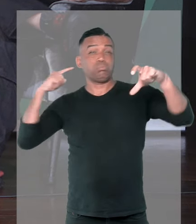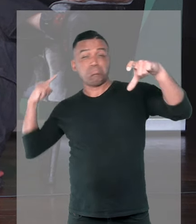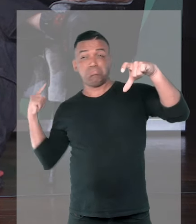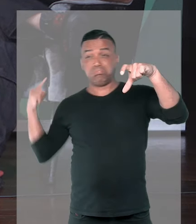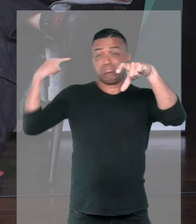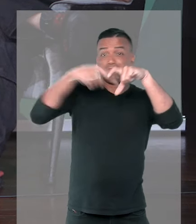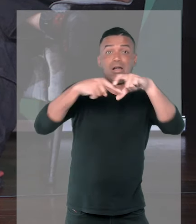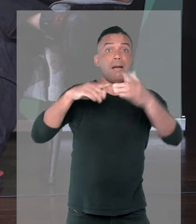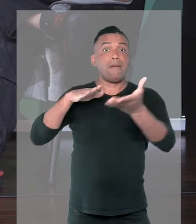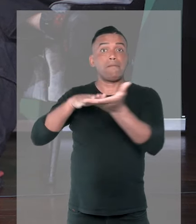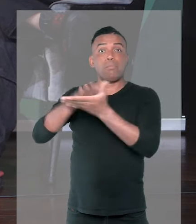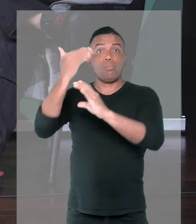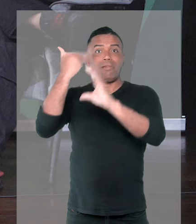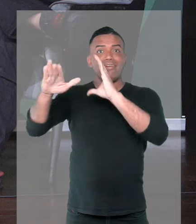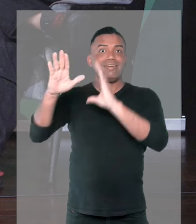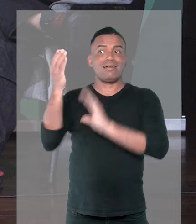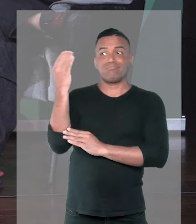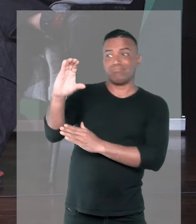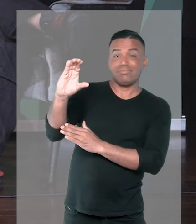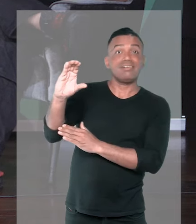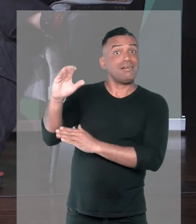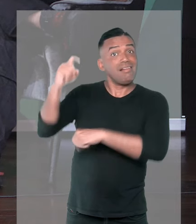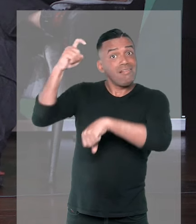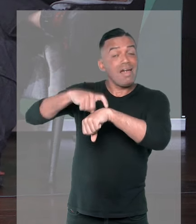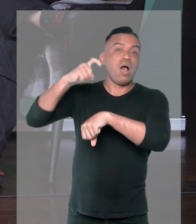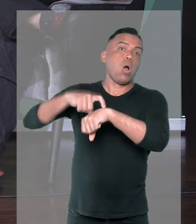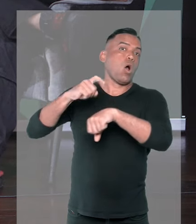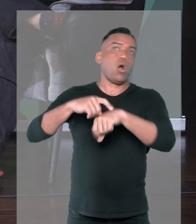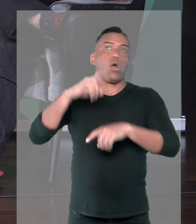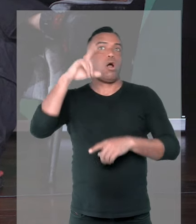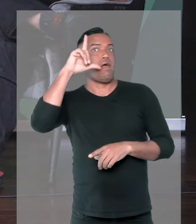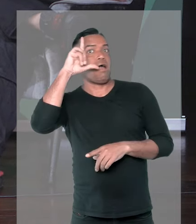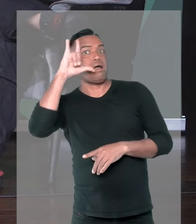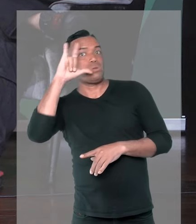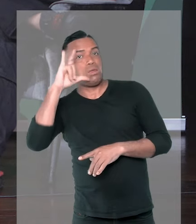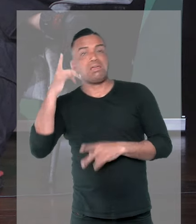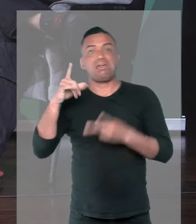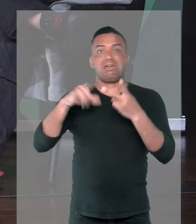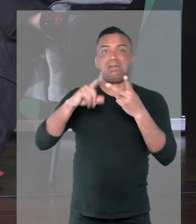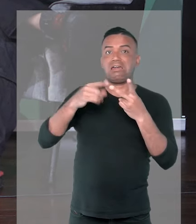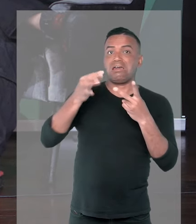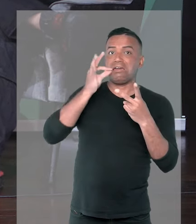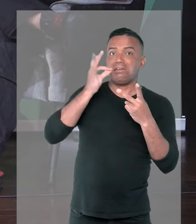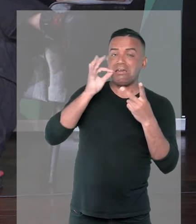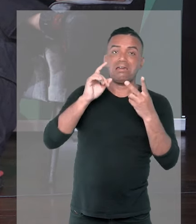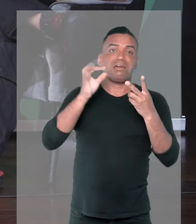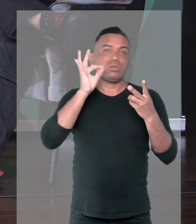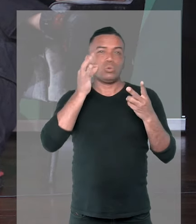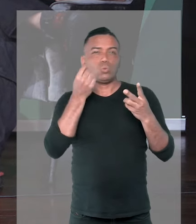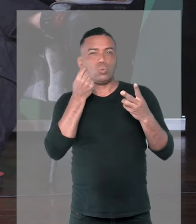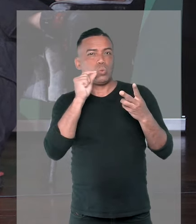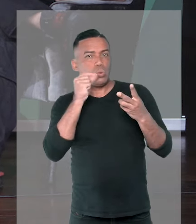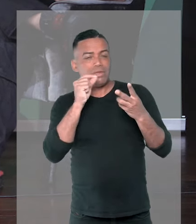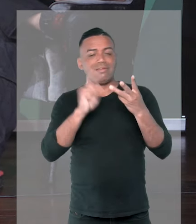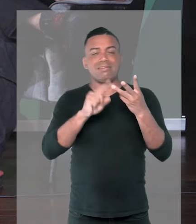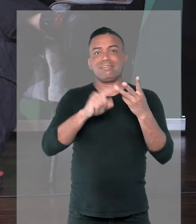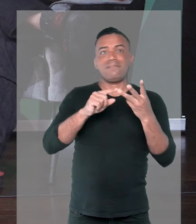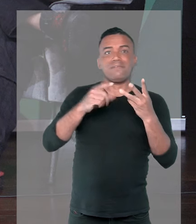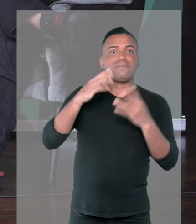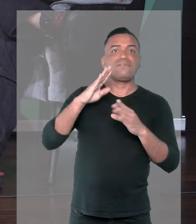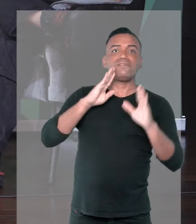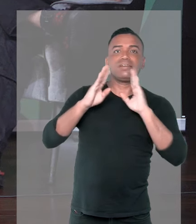hora aí direto no seu Instagram Facebook Twitter seja lá mais o que for esse na hora e ainda